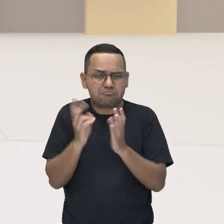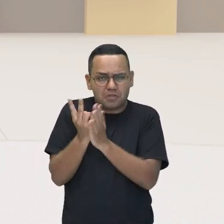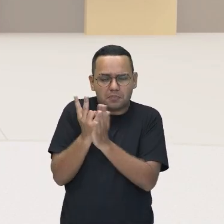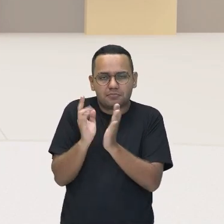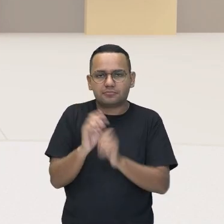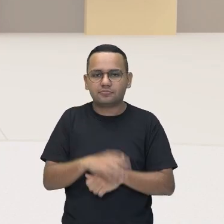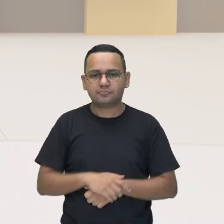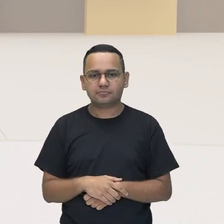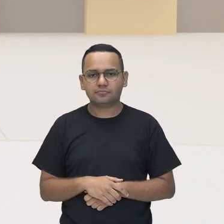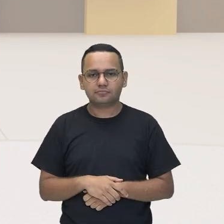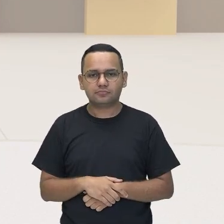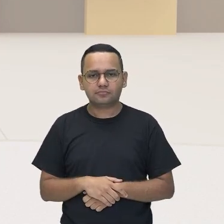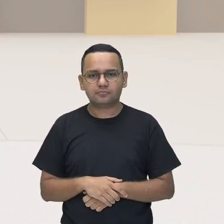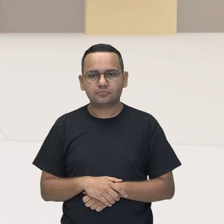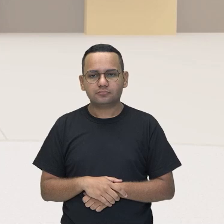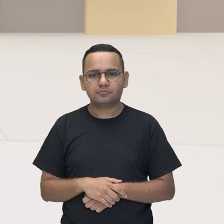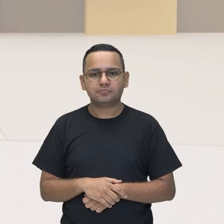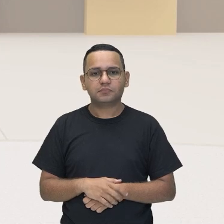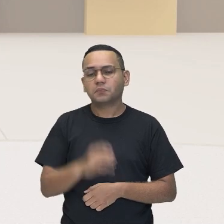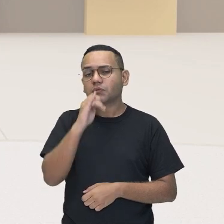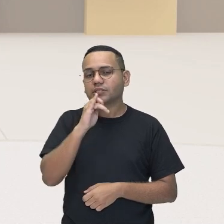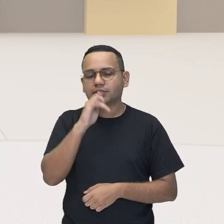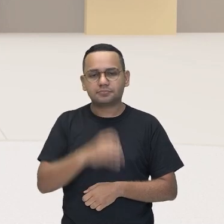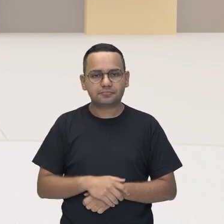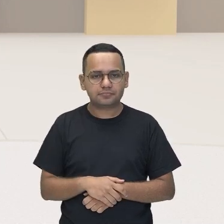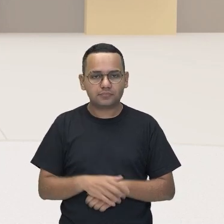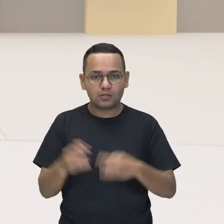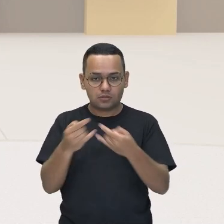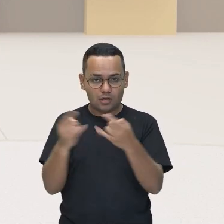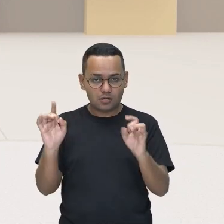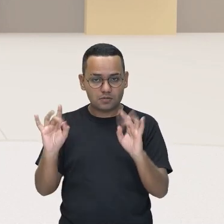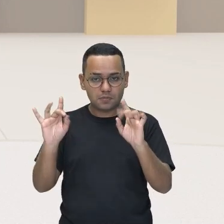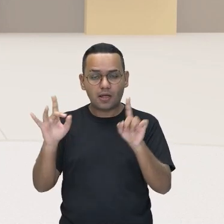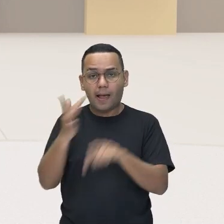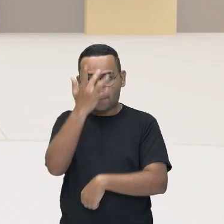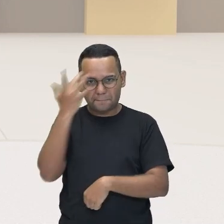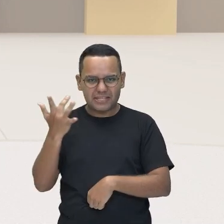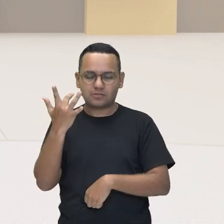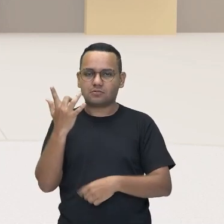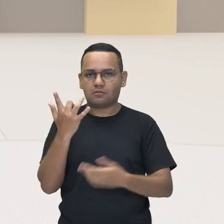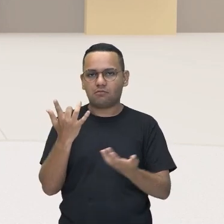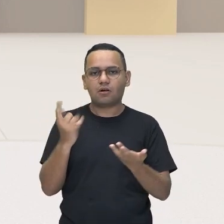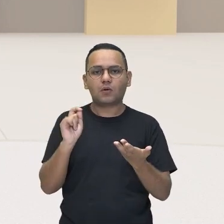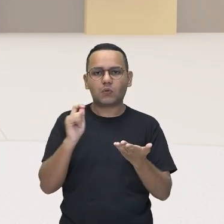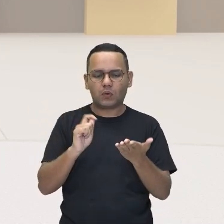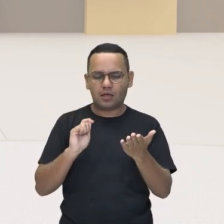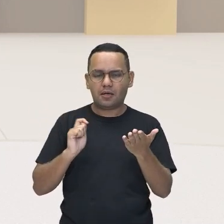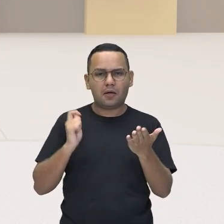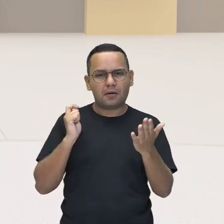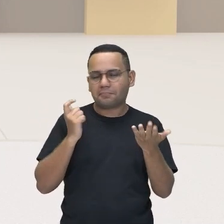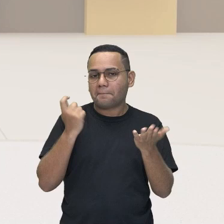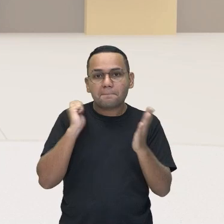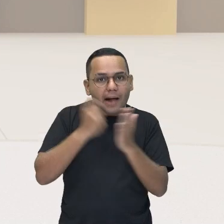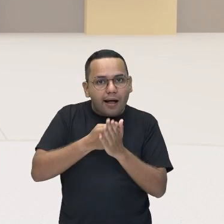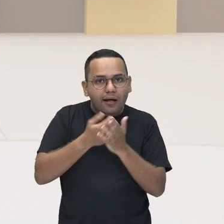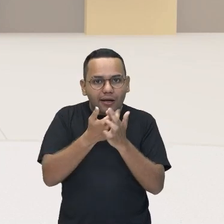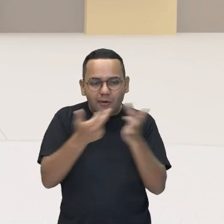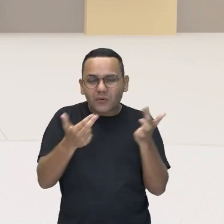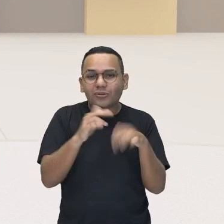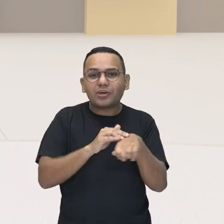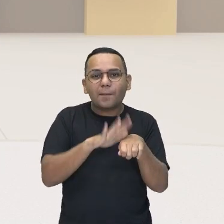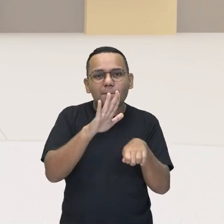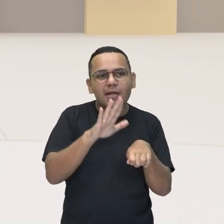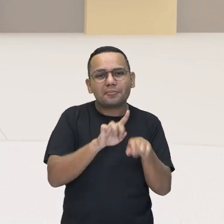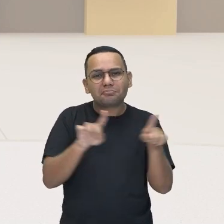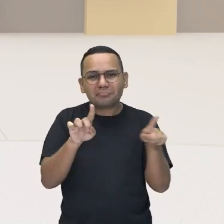do cheque especial é quando o cliente gasta mais do que tem disponível em sua conta. Assim, o valor excedente é